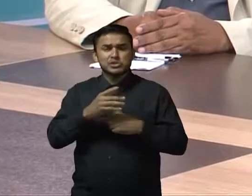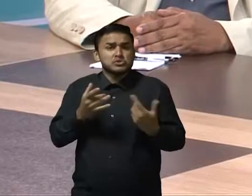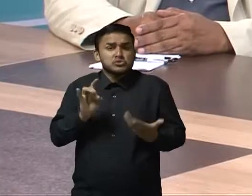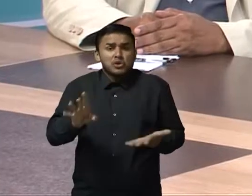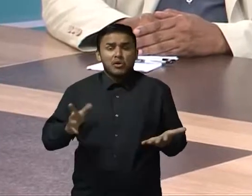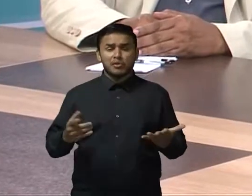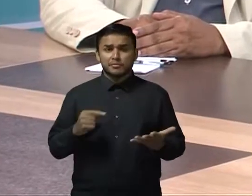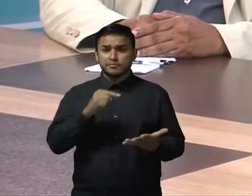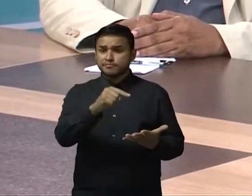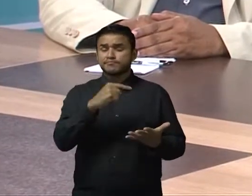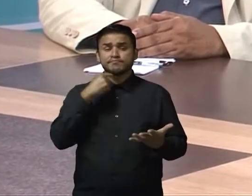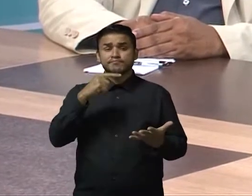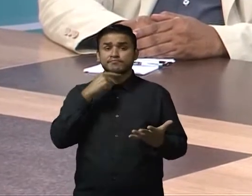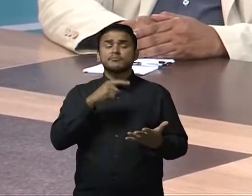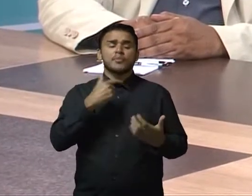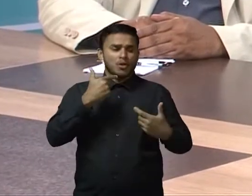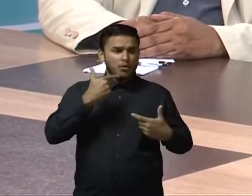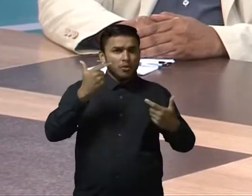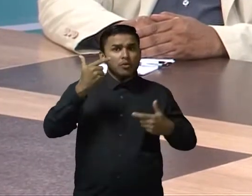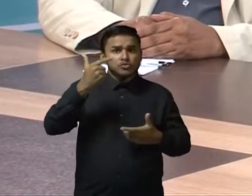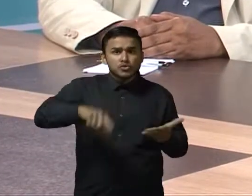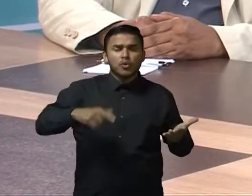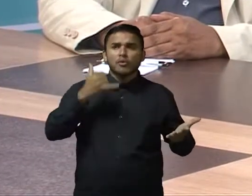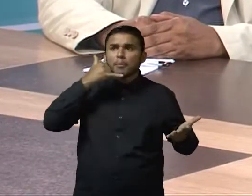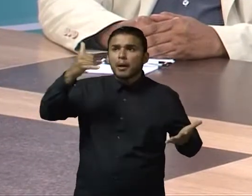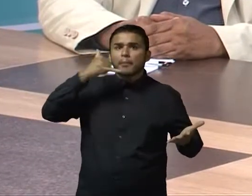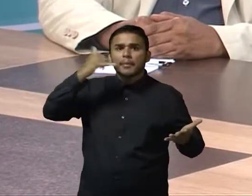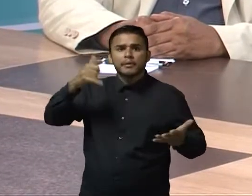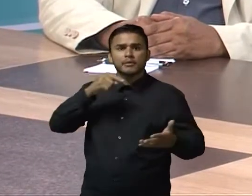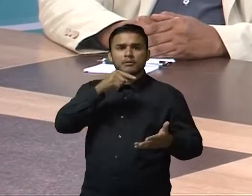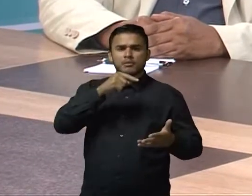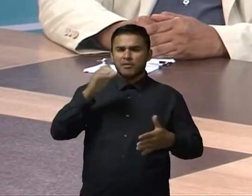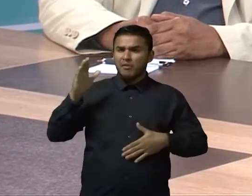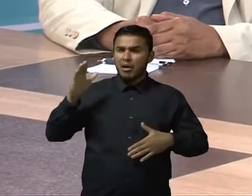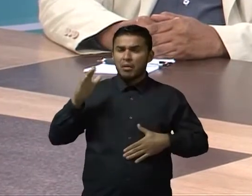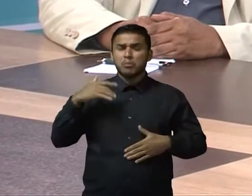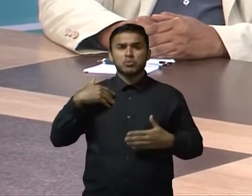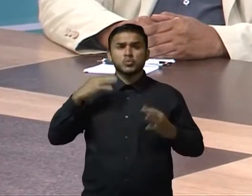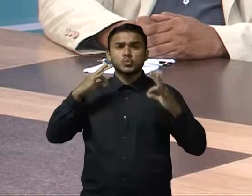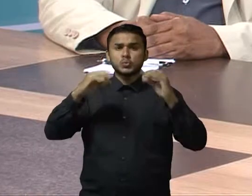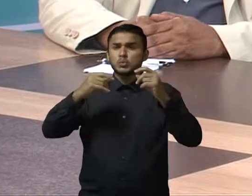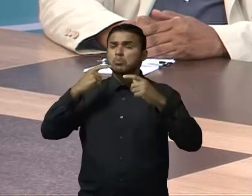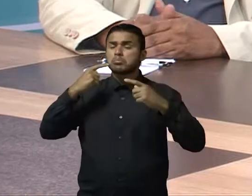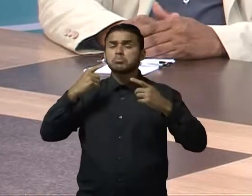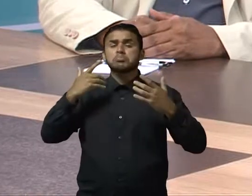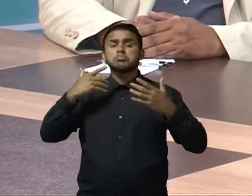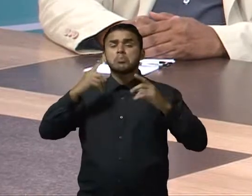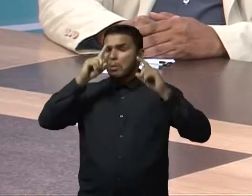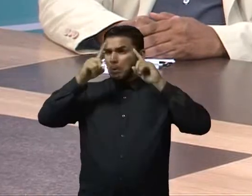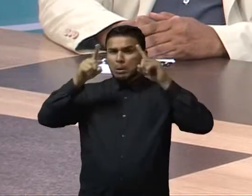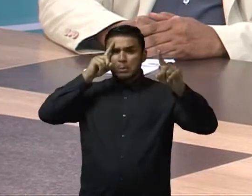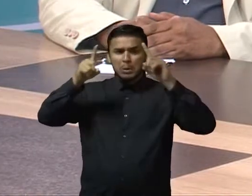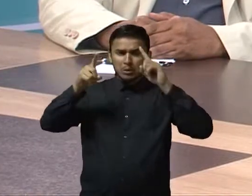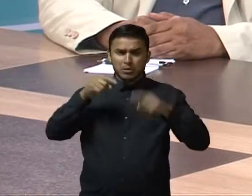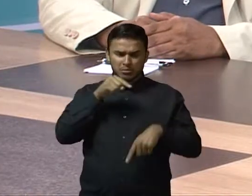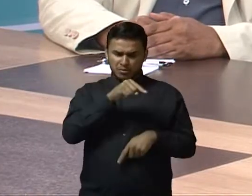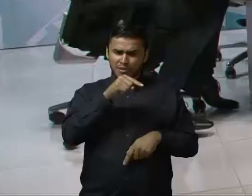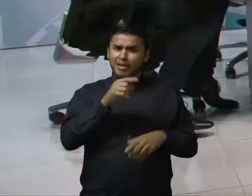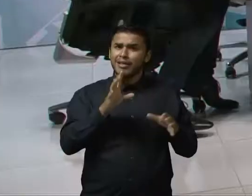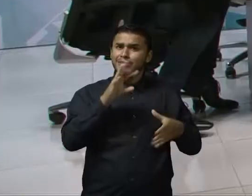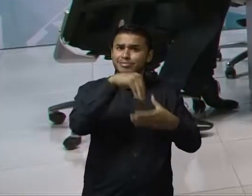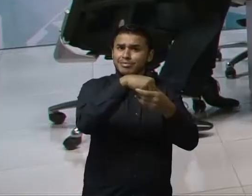sim. Mas ele não estava. Por quê? Porque como não teve o investimento, não há pressão social também para esses investimentos,